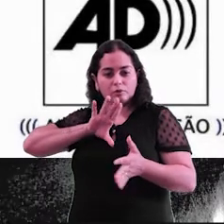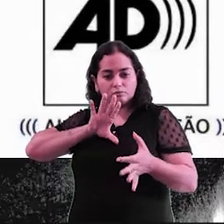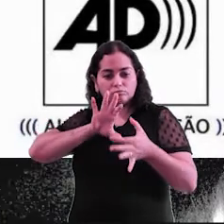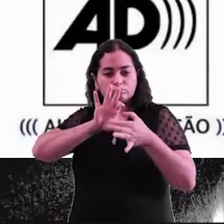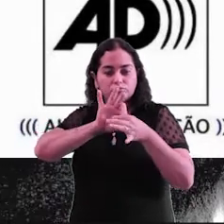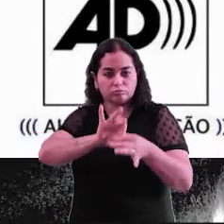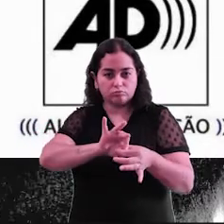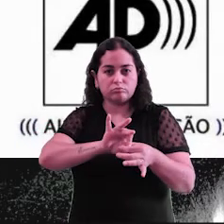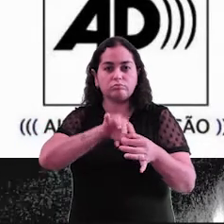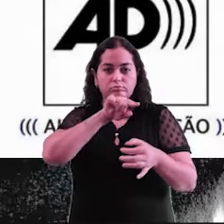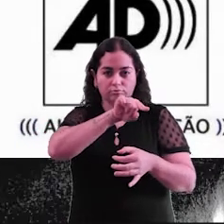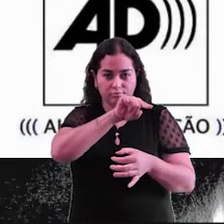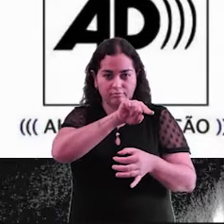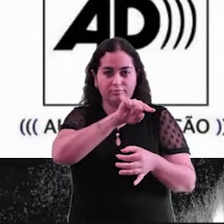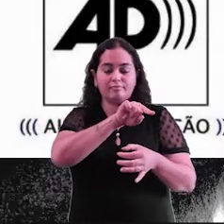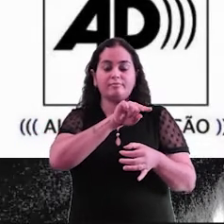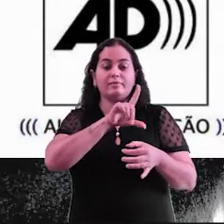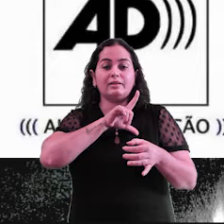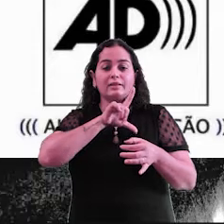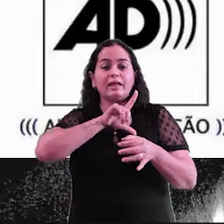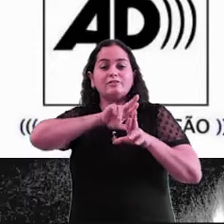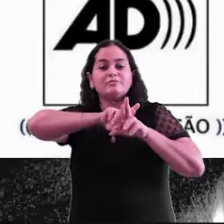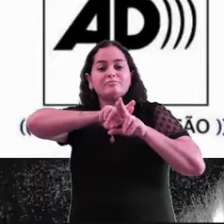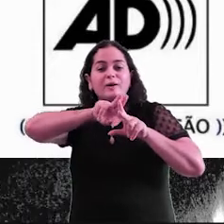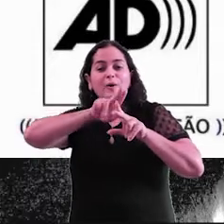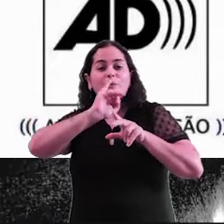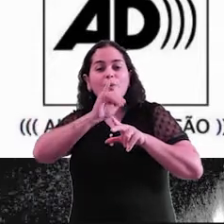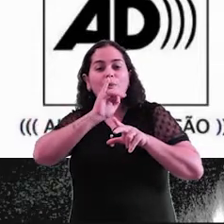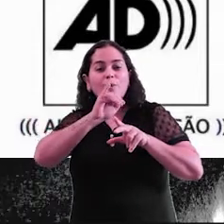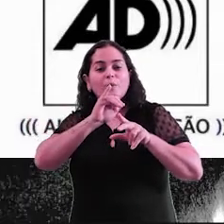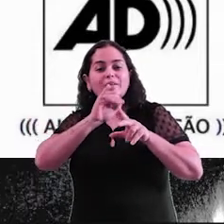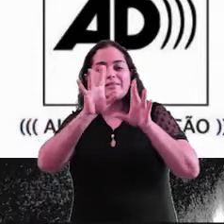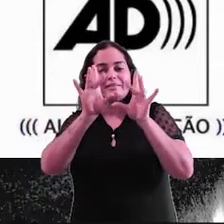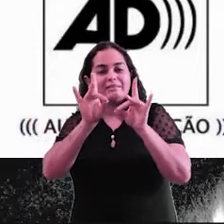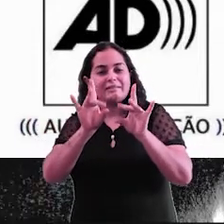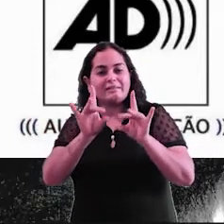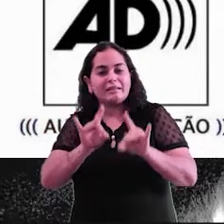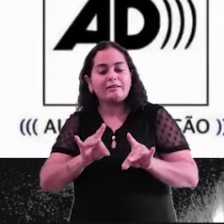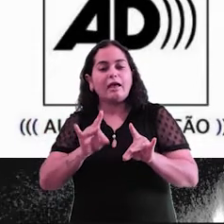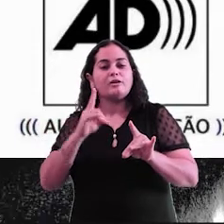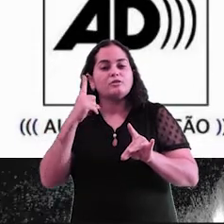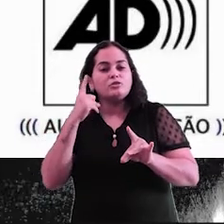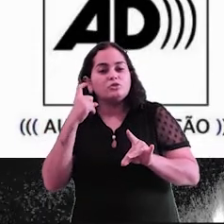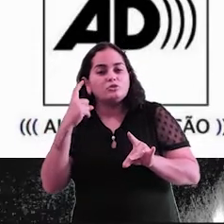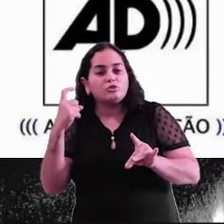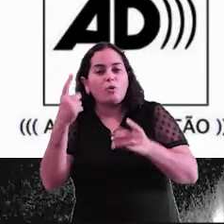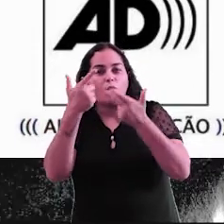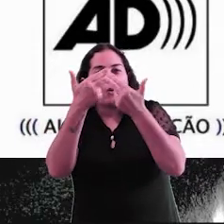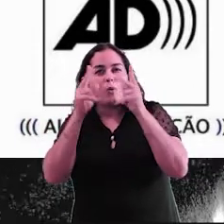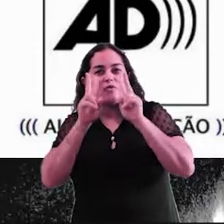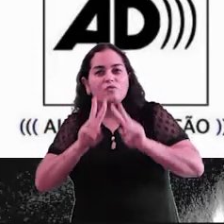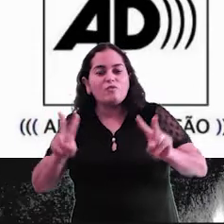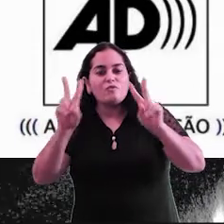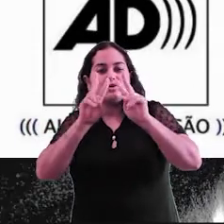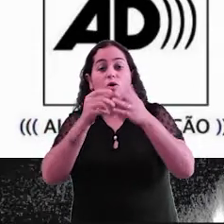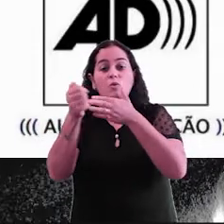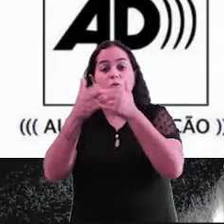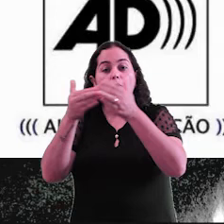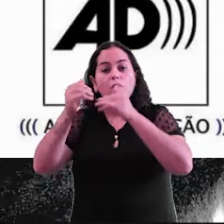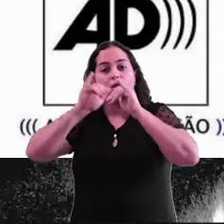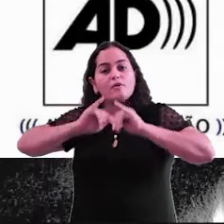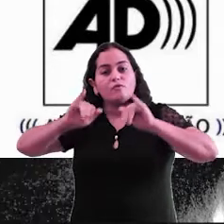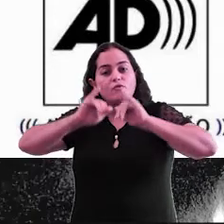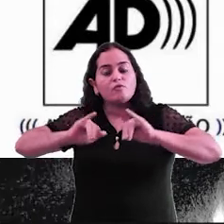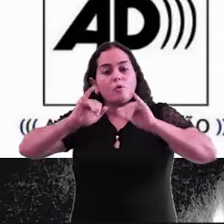descrições de sons e elementos visuais e quaisquer informações adicionais que sejam relevantes para possibilitar a melhor